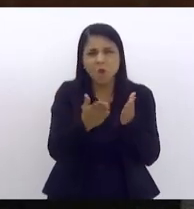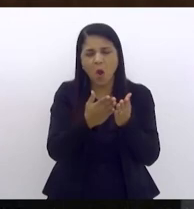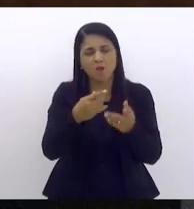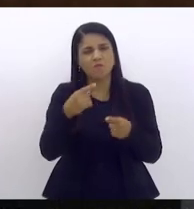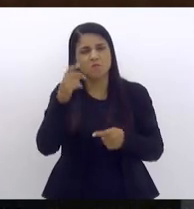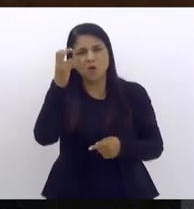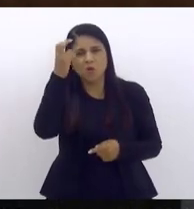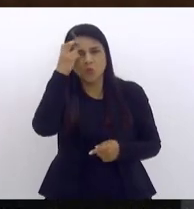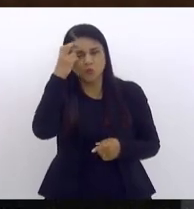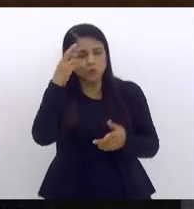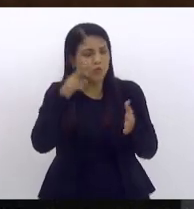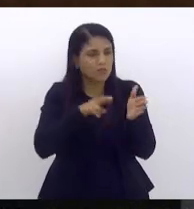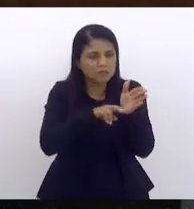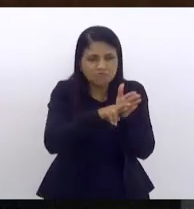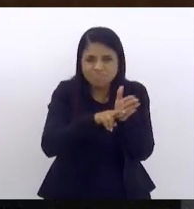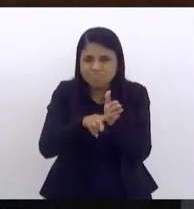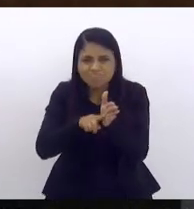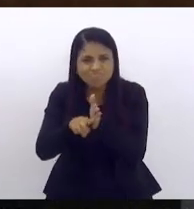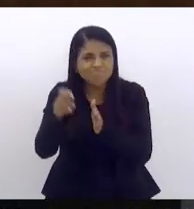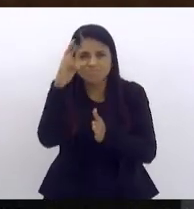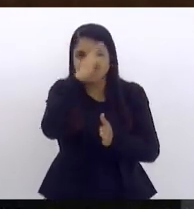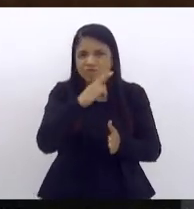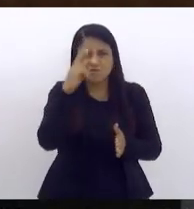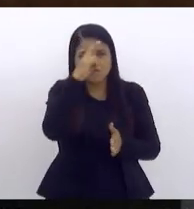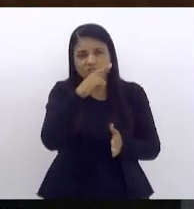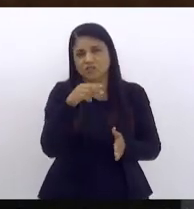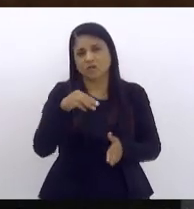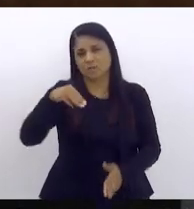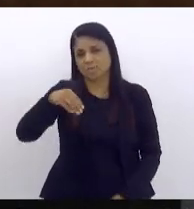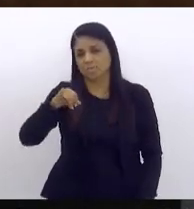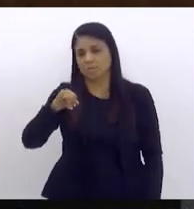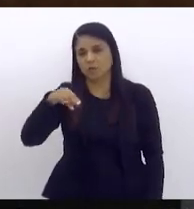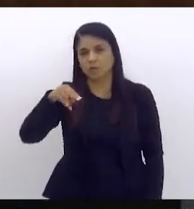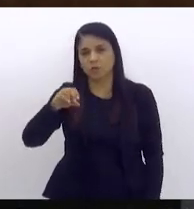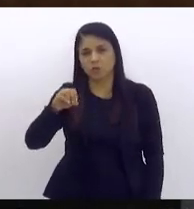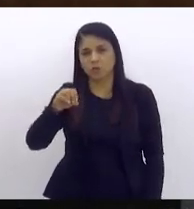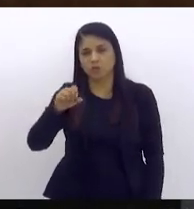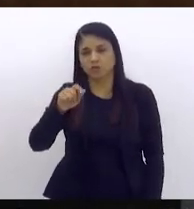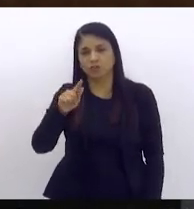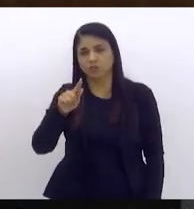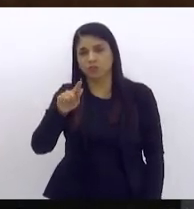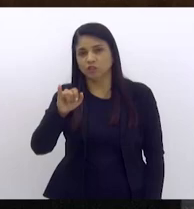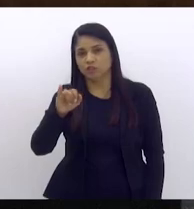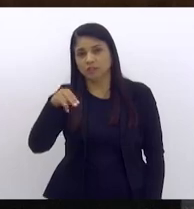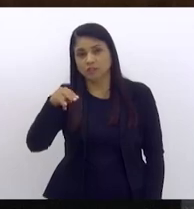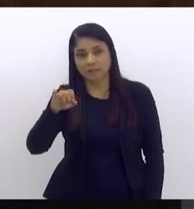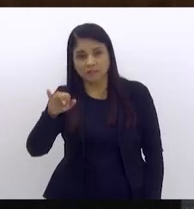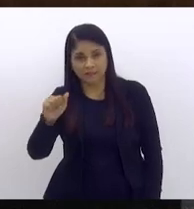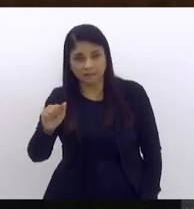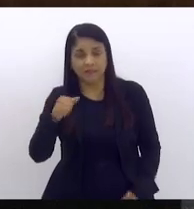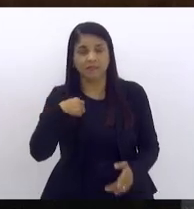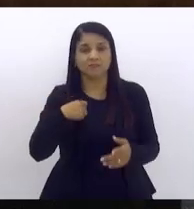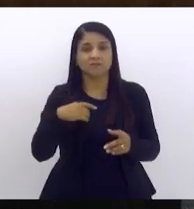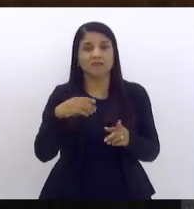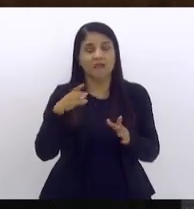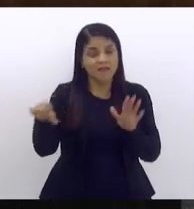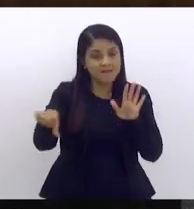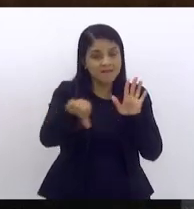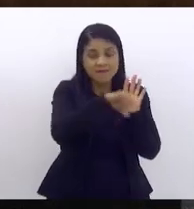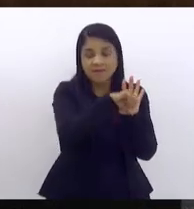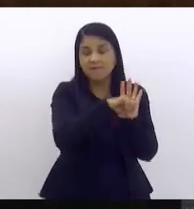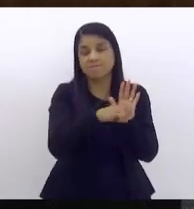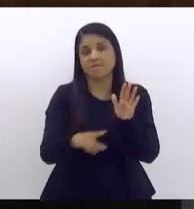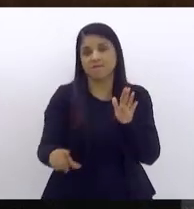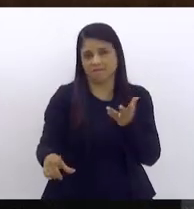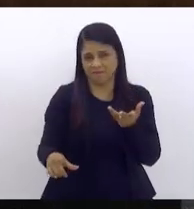não investiga seriamente a misoginia. A misoginia deveria ser crime, deveria ser tipificada em lei, porque será um dos